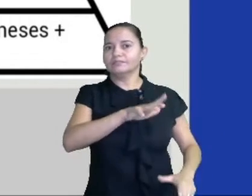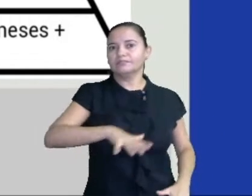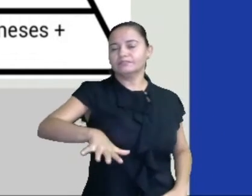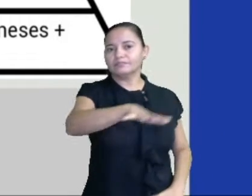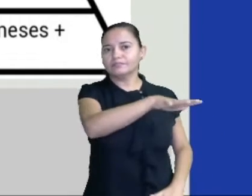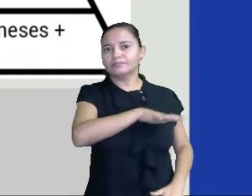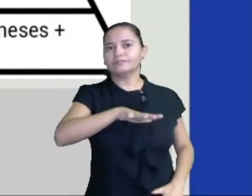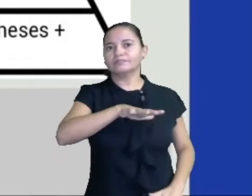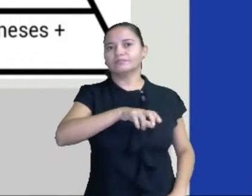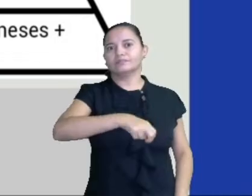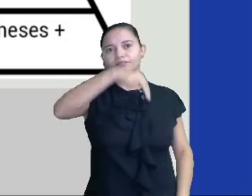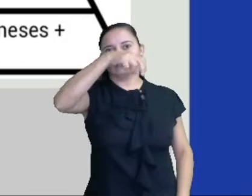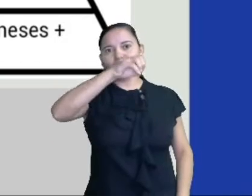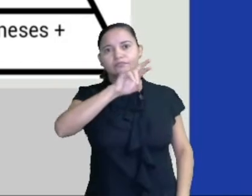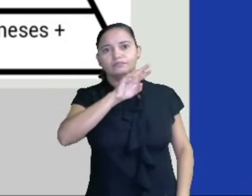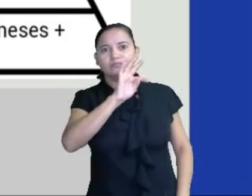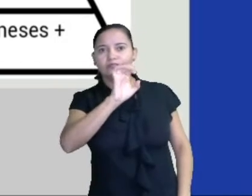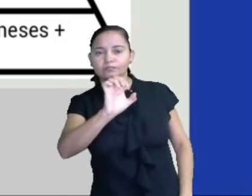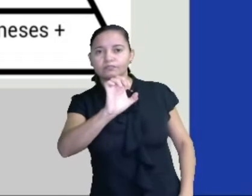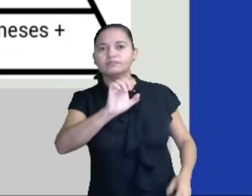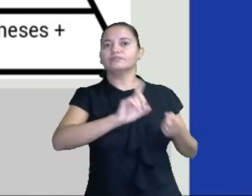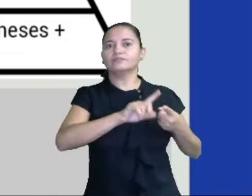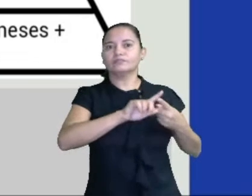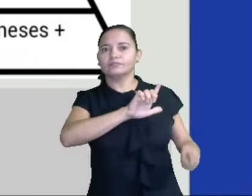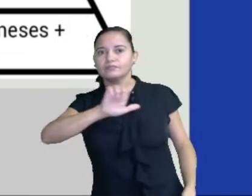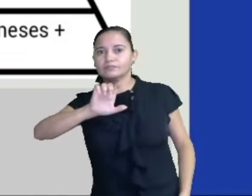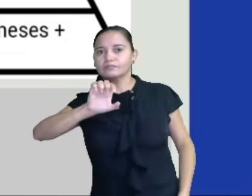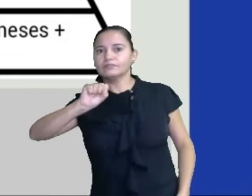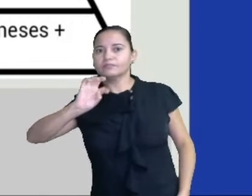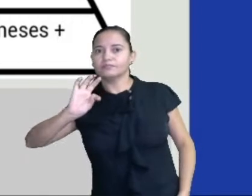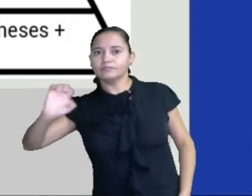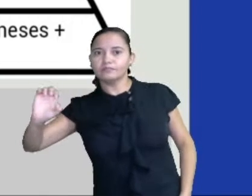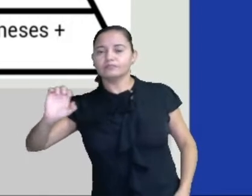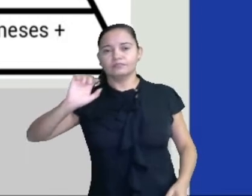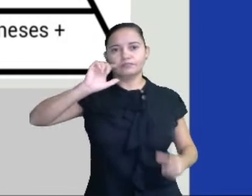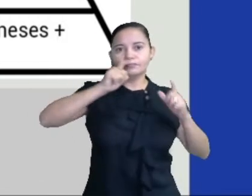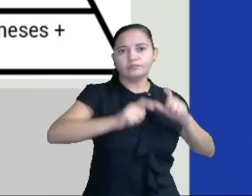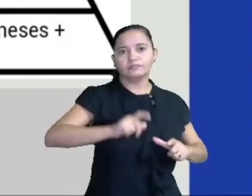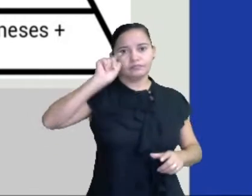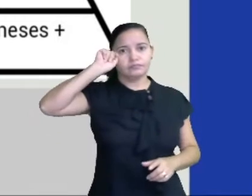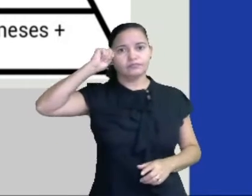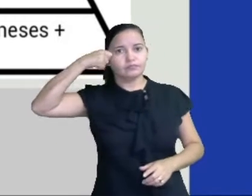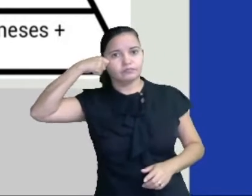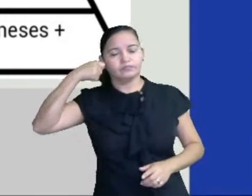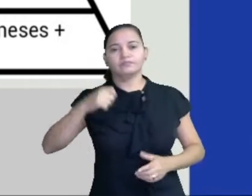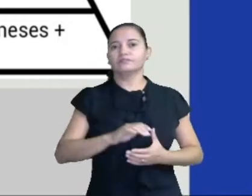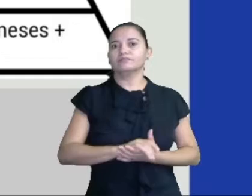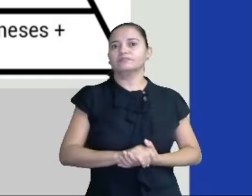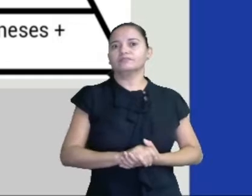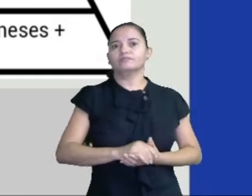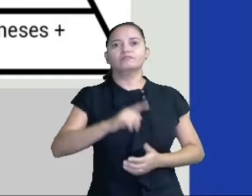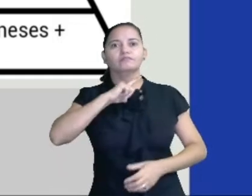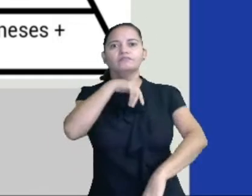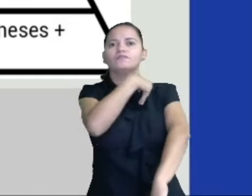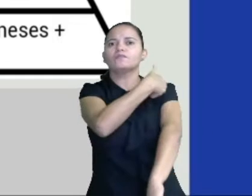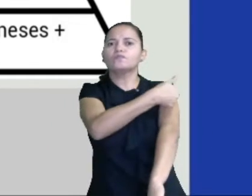são alguns desses povos que viveram nesse espaço geográfico a quem